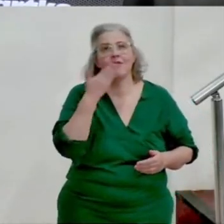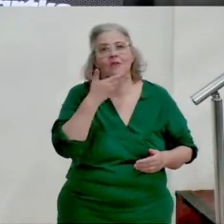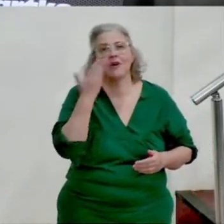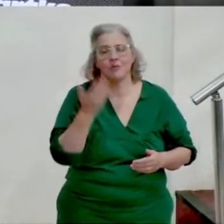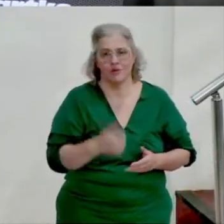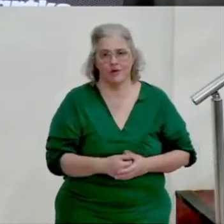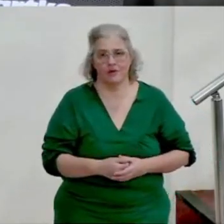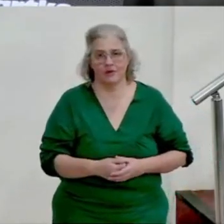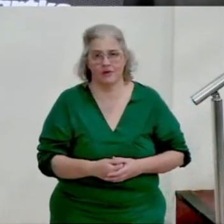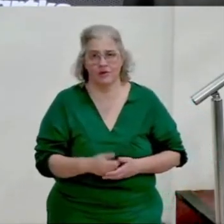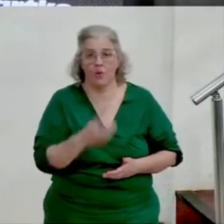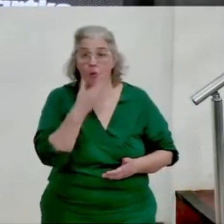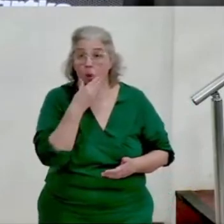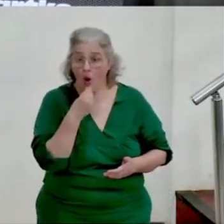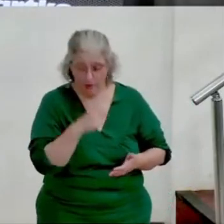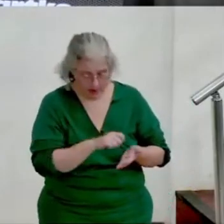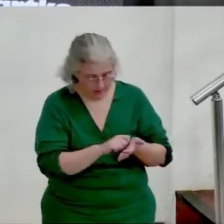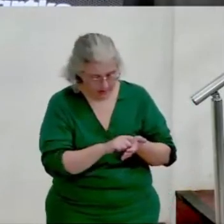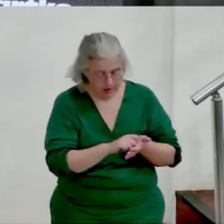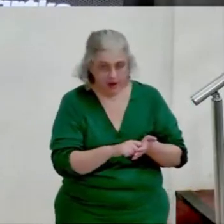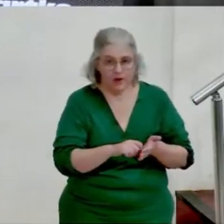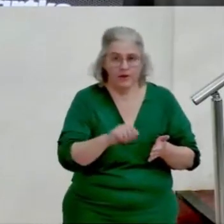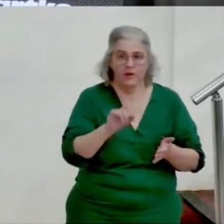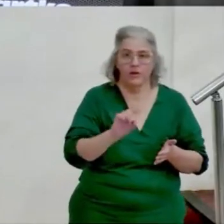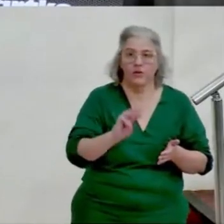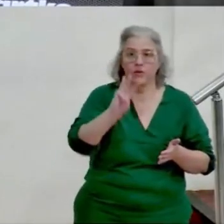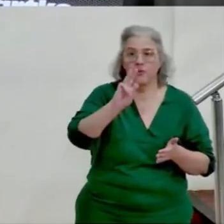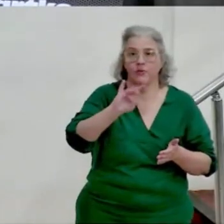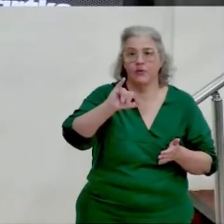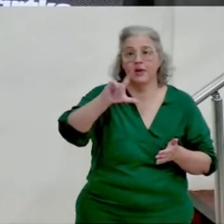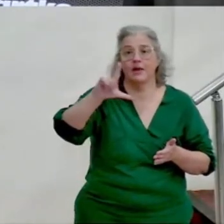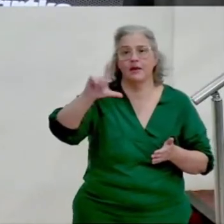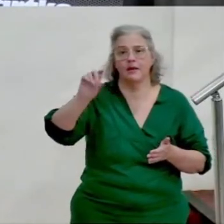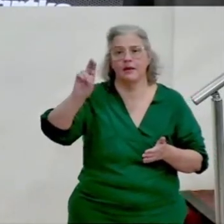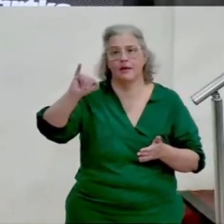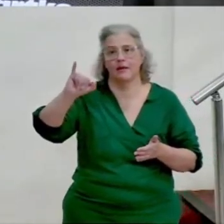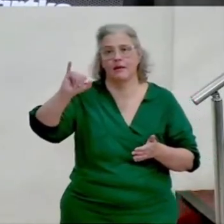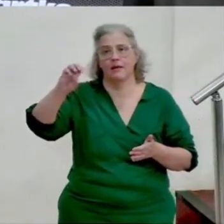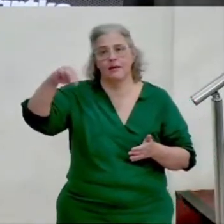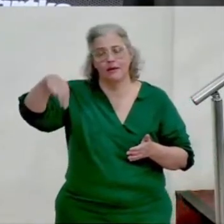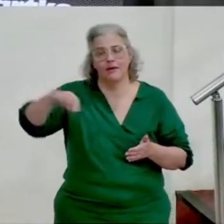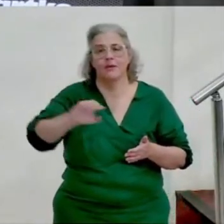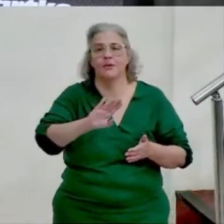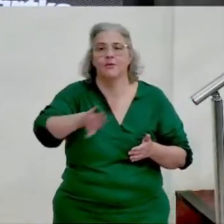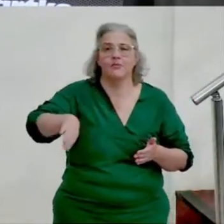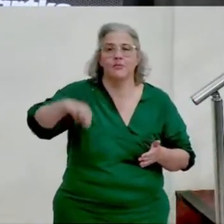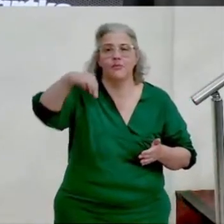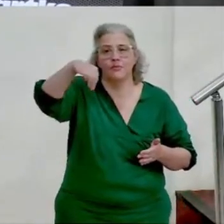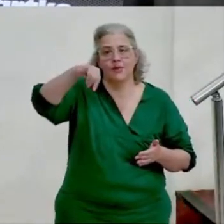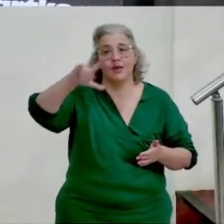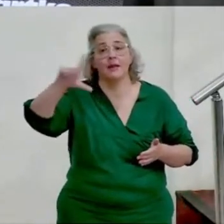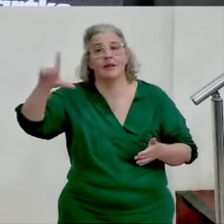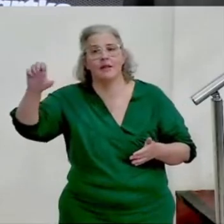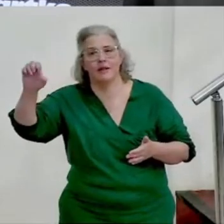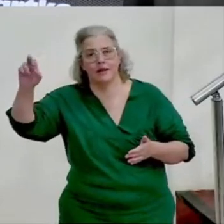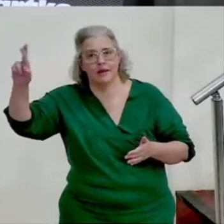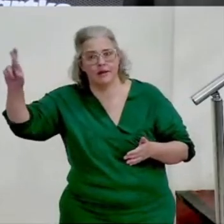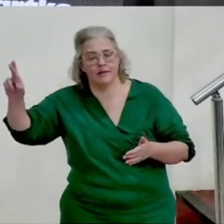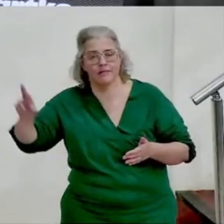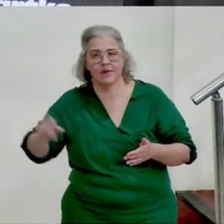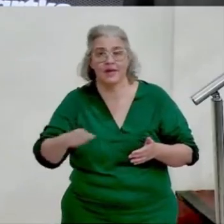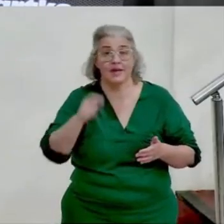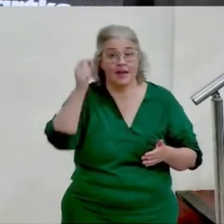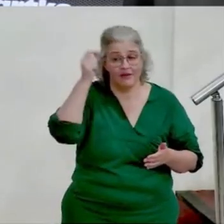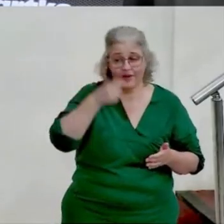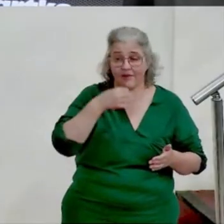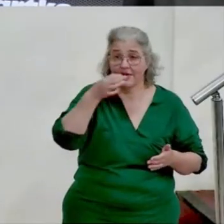certo William Miller. Ele previu que Jesus voltaria, olha só, 22